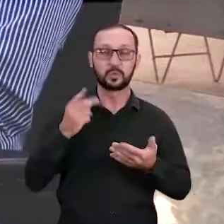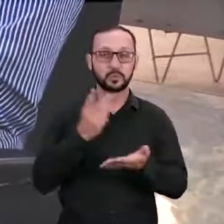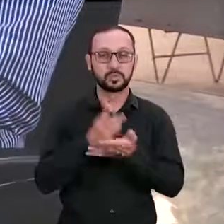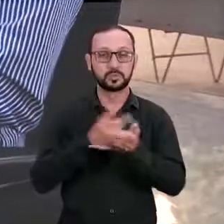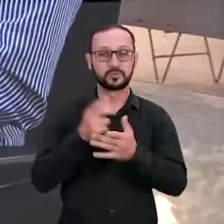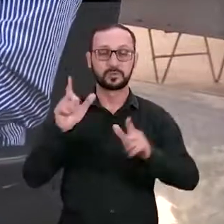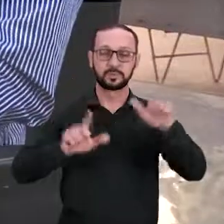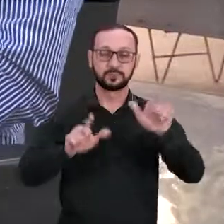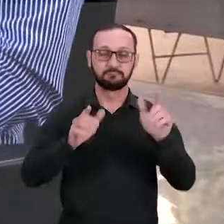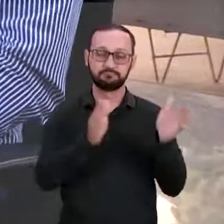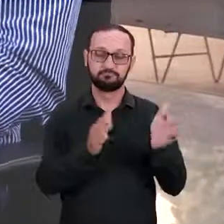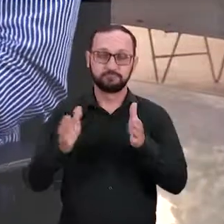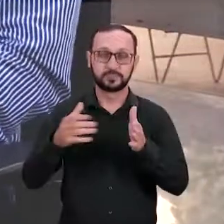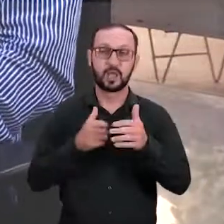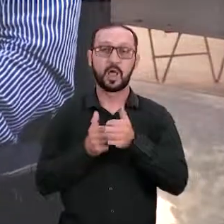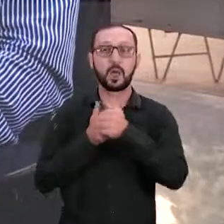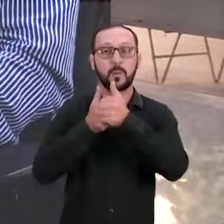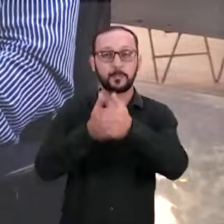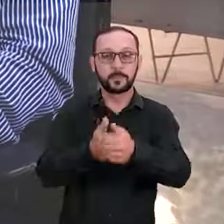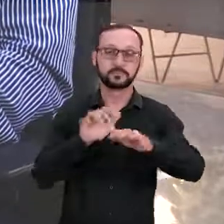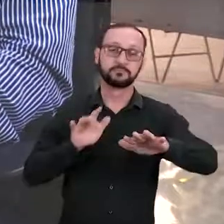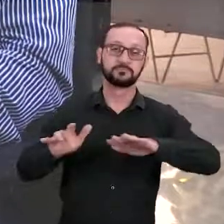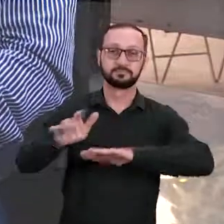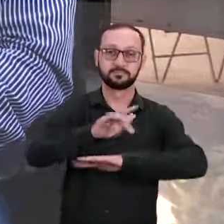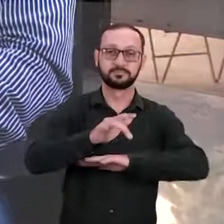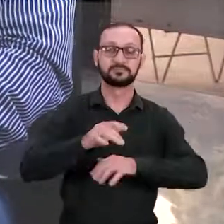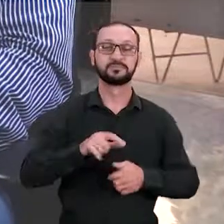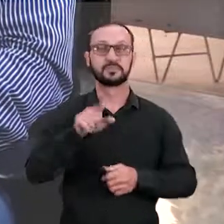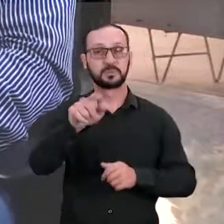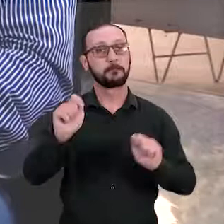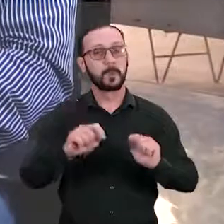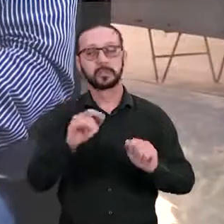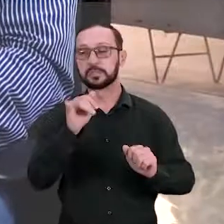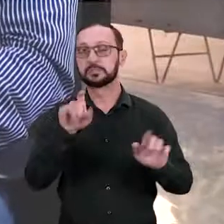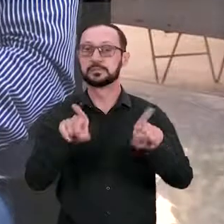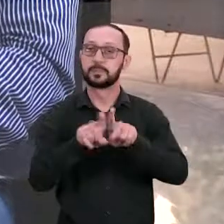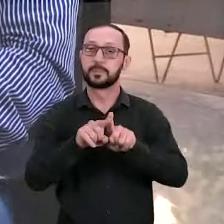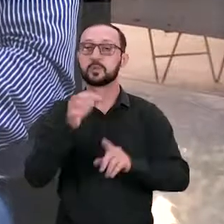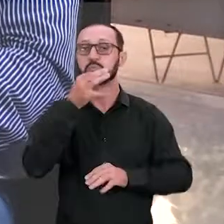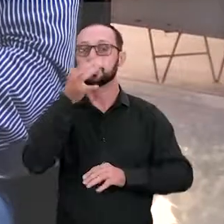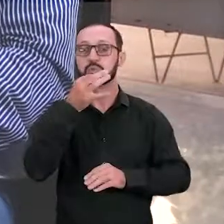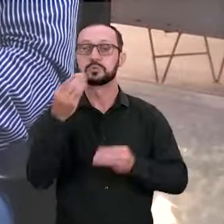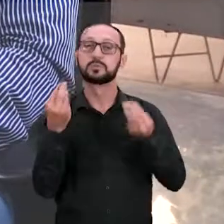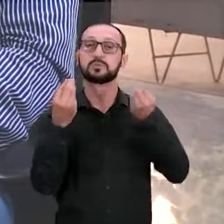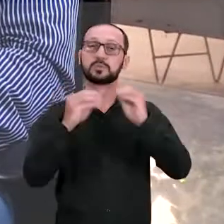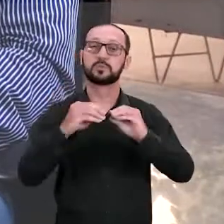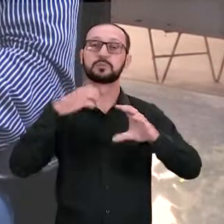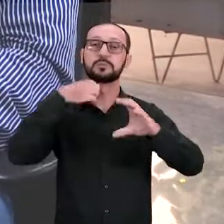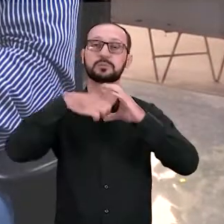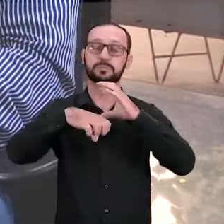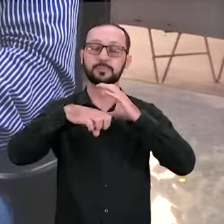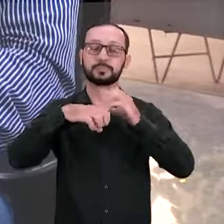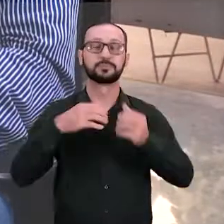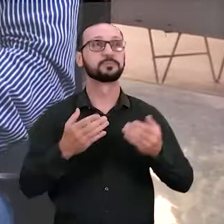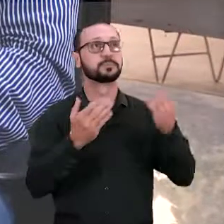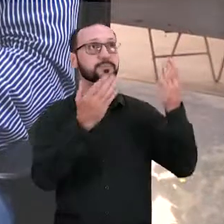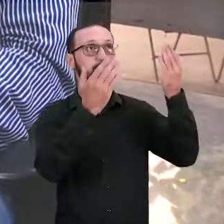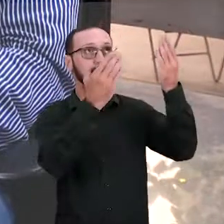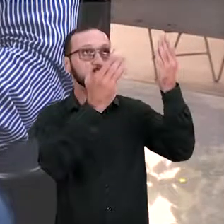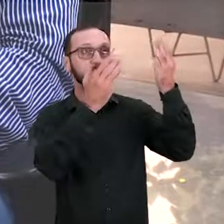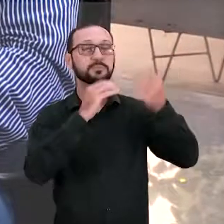assistindo a nossa programação e acompanhe também as nossas mídias sociais. Você pode ainda enviar sugestões de temas pelo